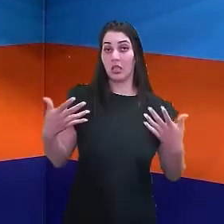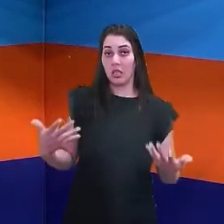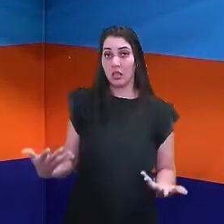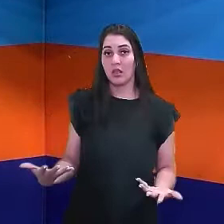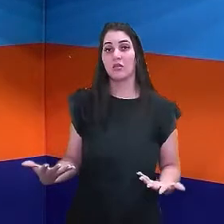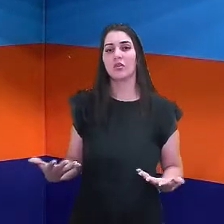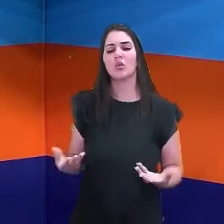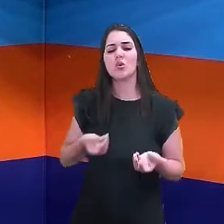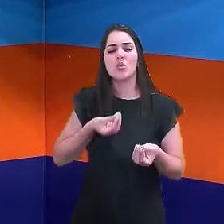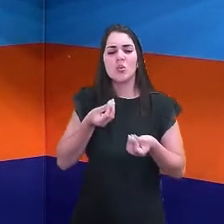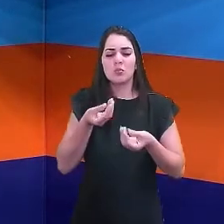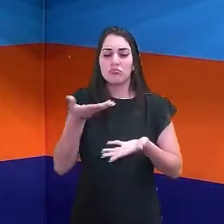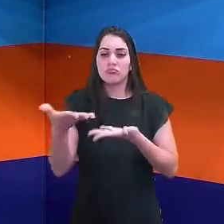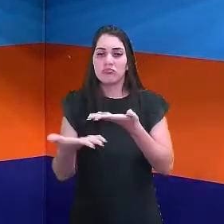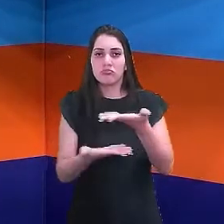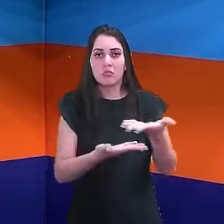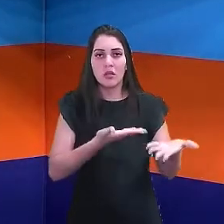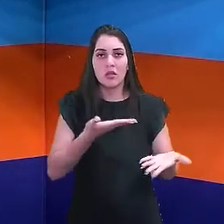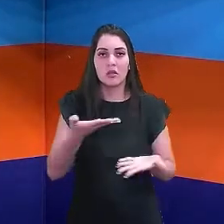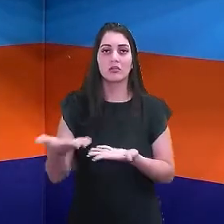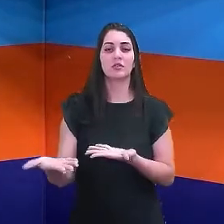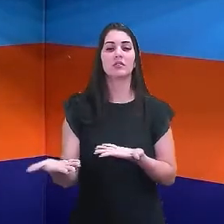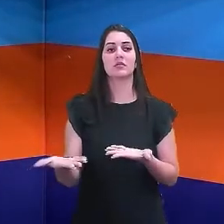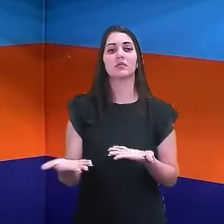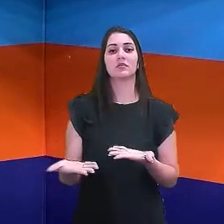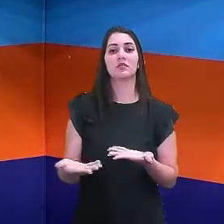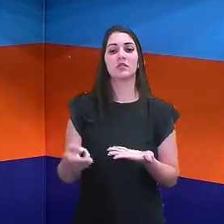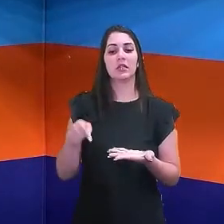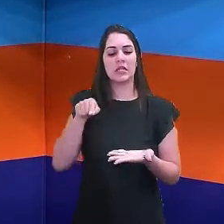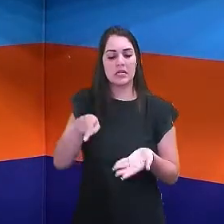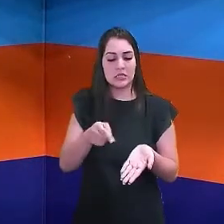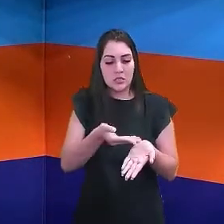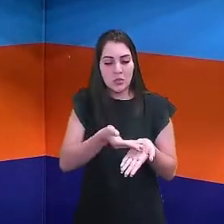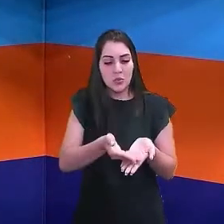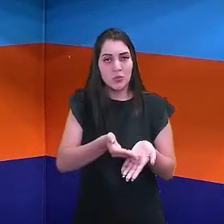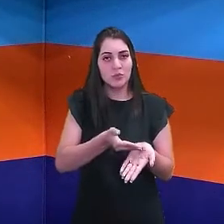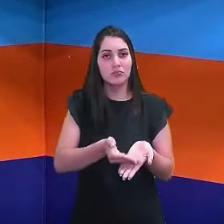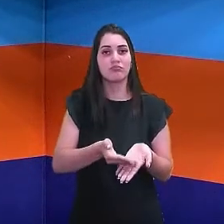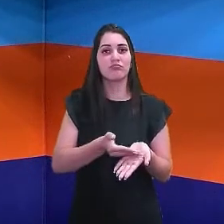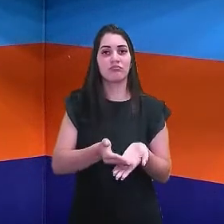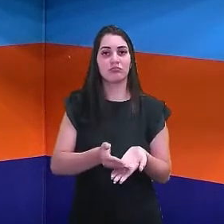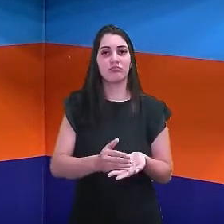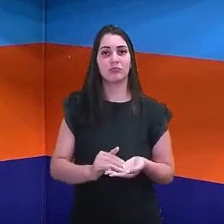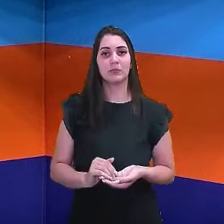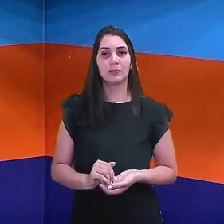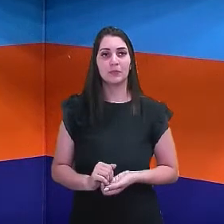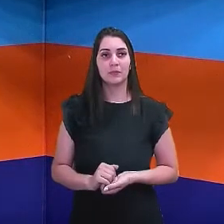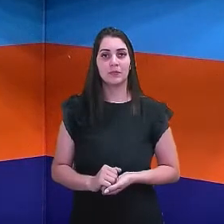Então, com relação a esse início de